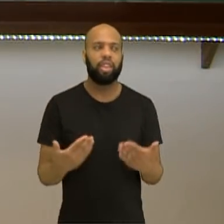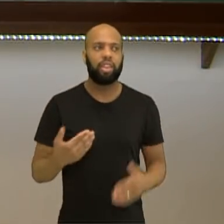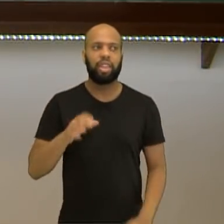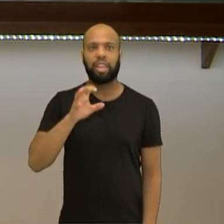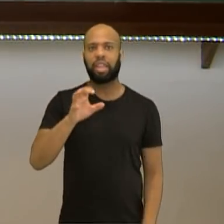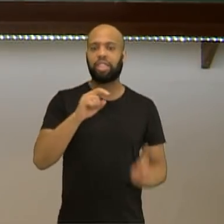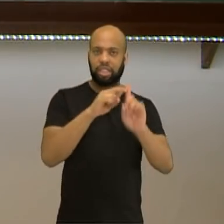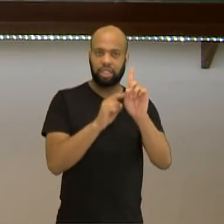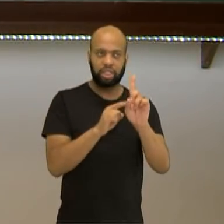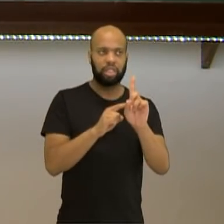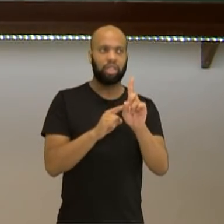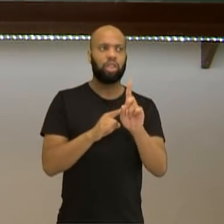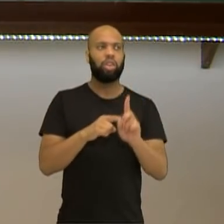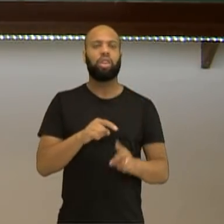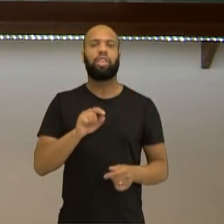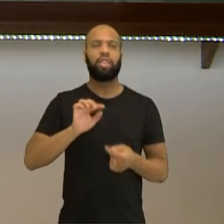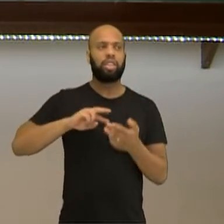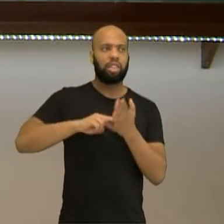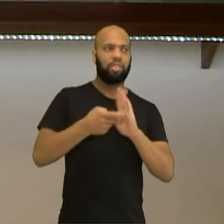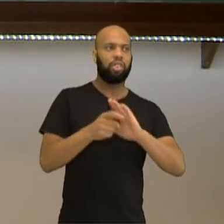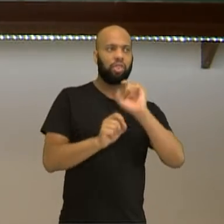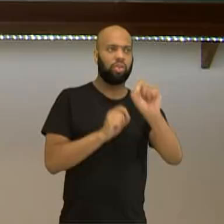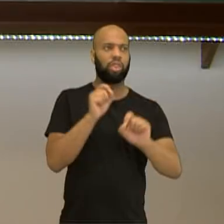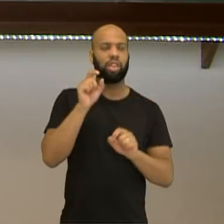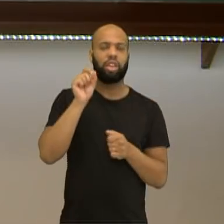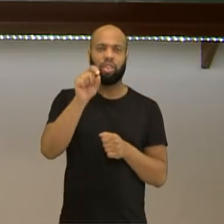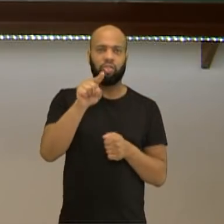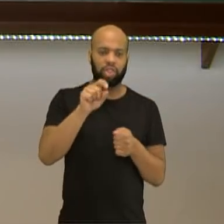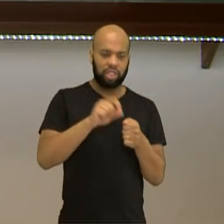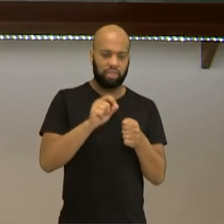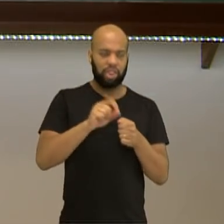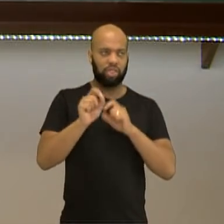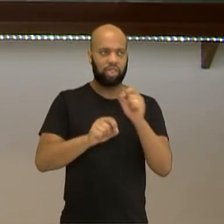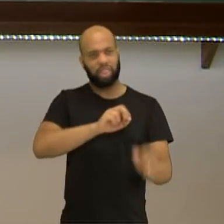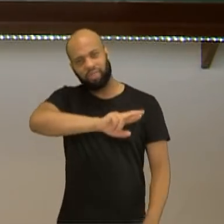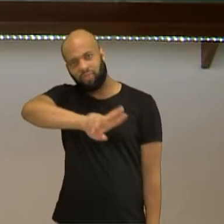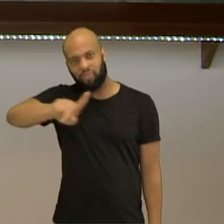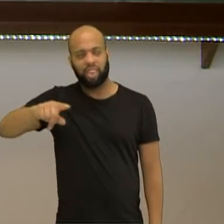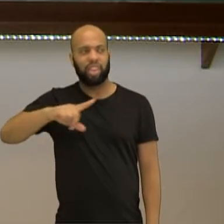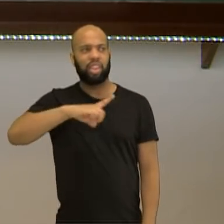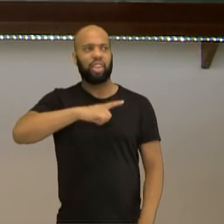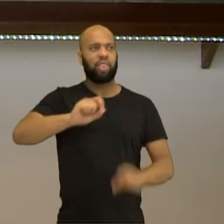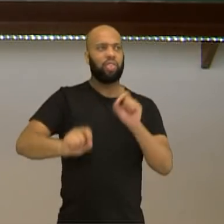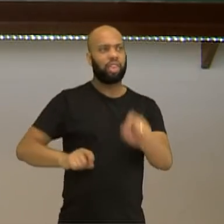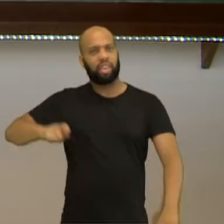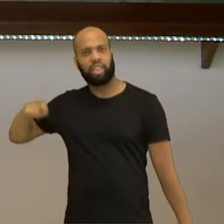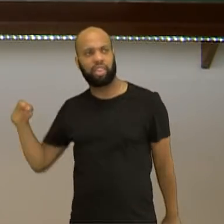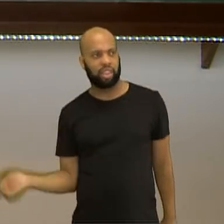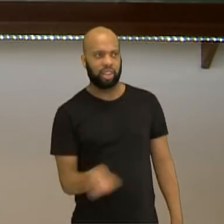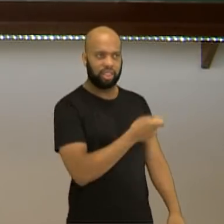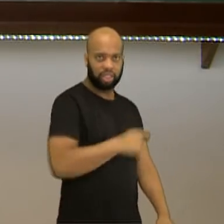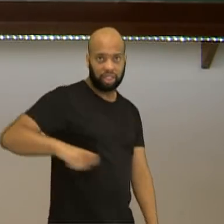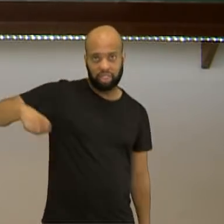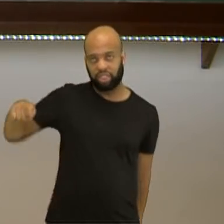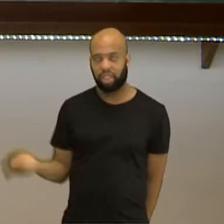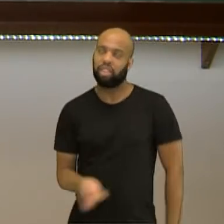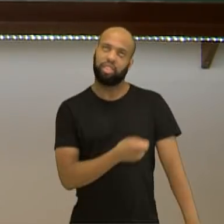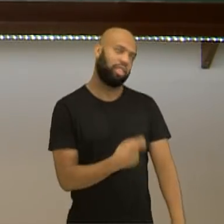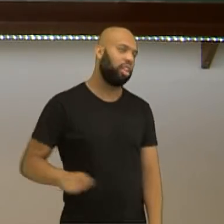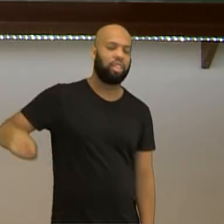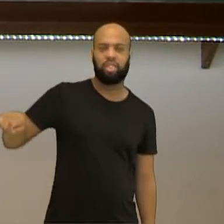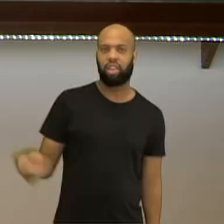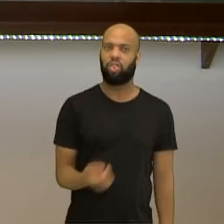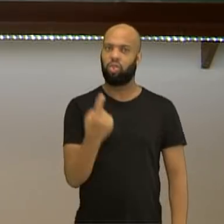esse estilo quer dizer que você tem que fazer várias tacadas, né? Rebater a bola em 1 minuto e várias